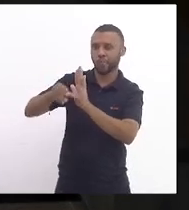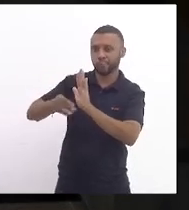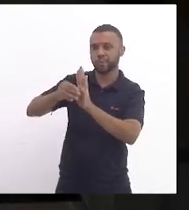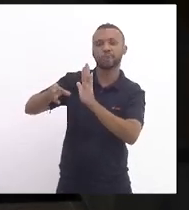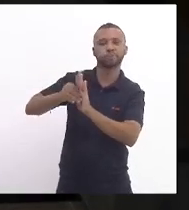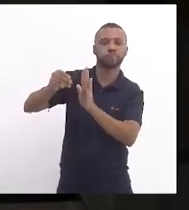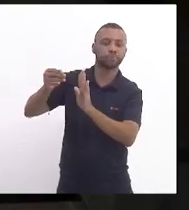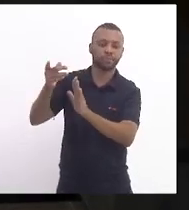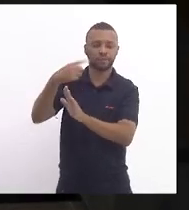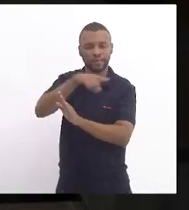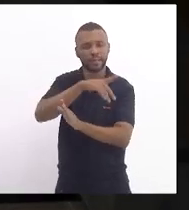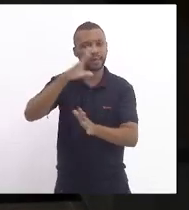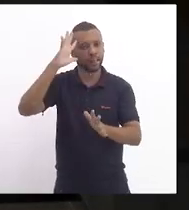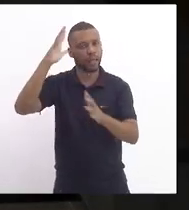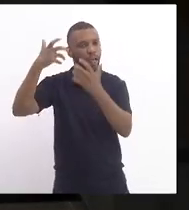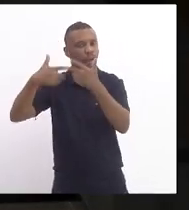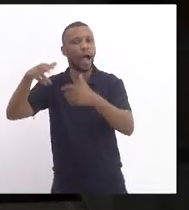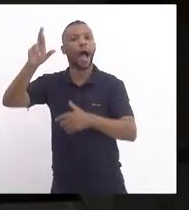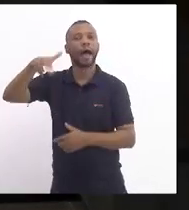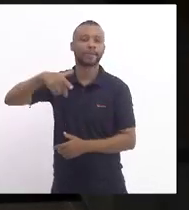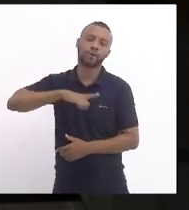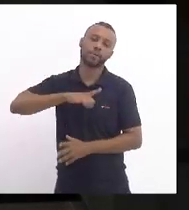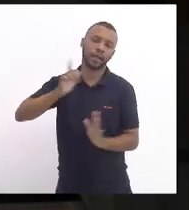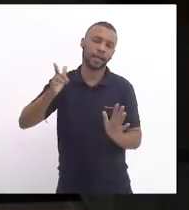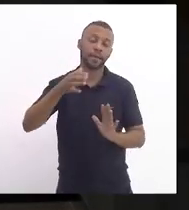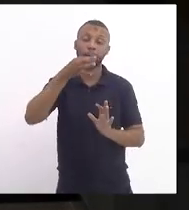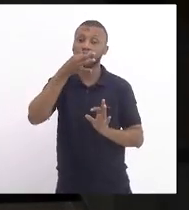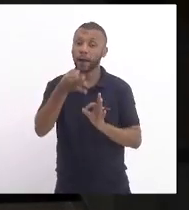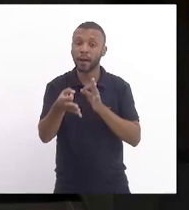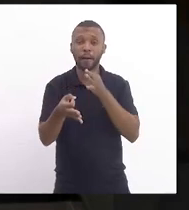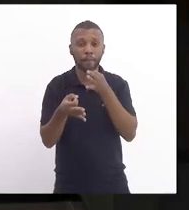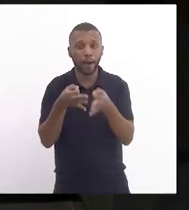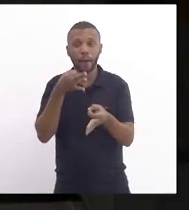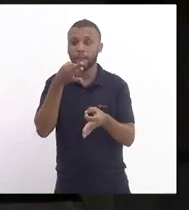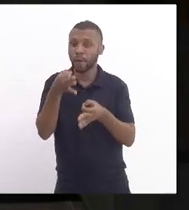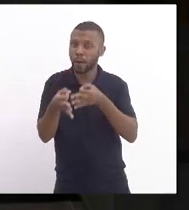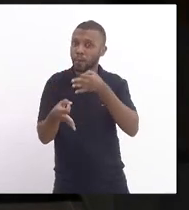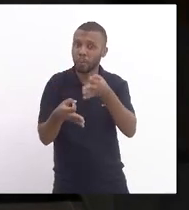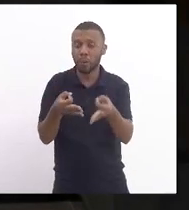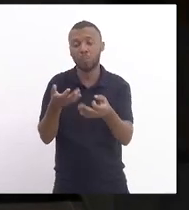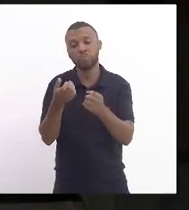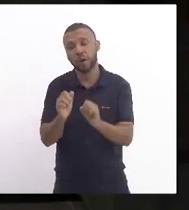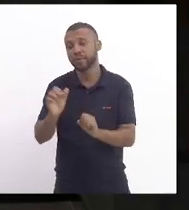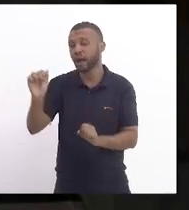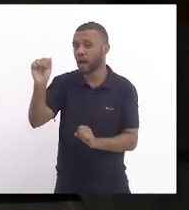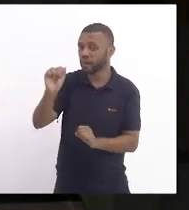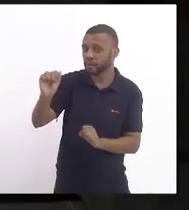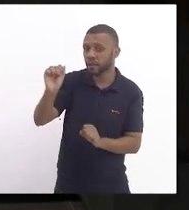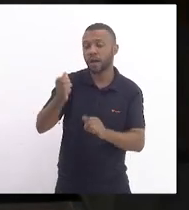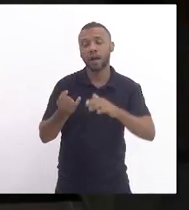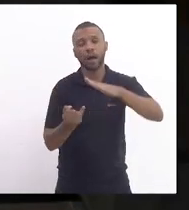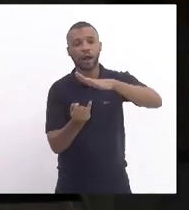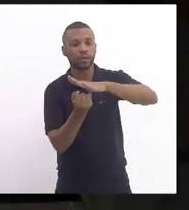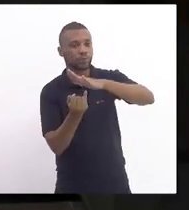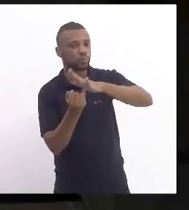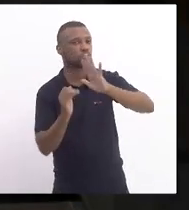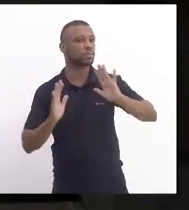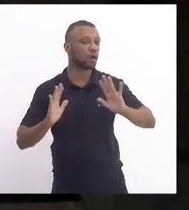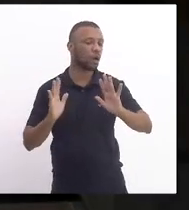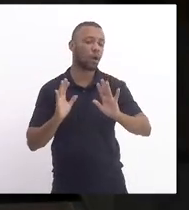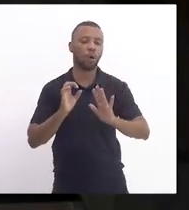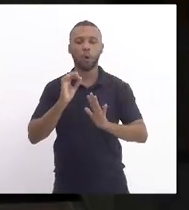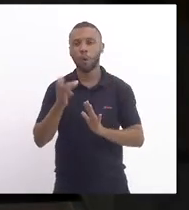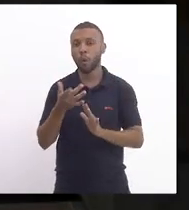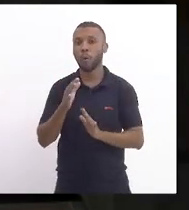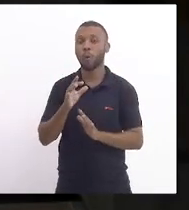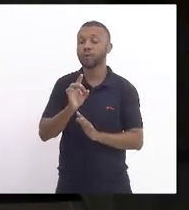razão muitas sugestões viram que a sede da entidade de classe que a seja